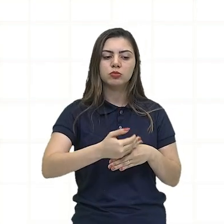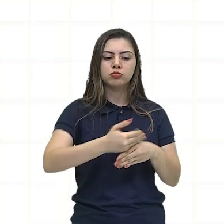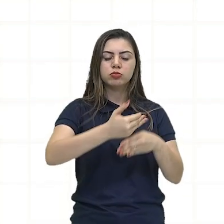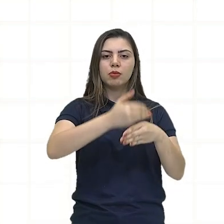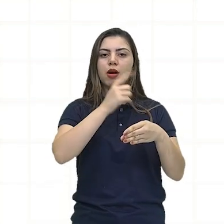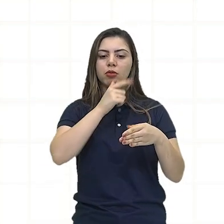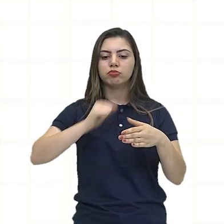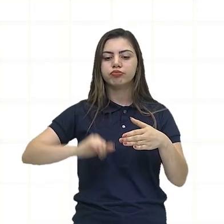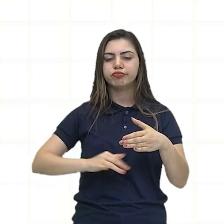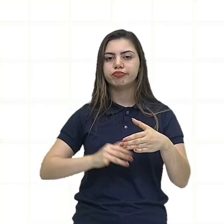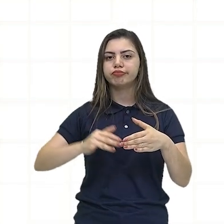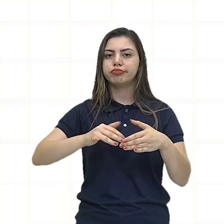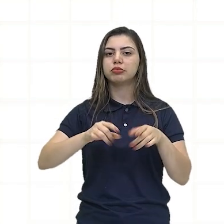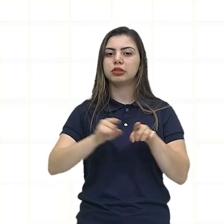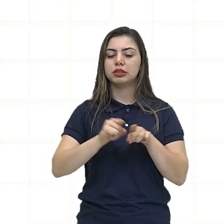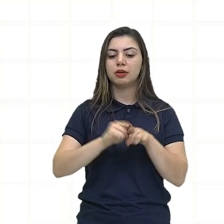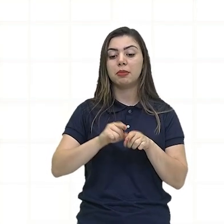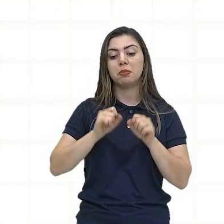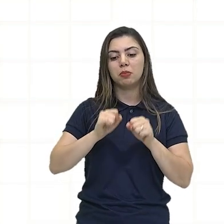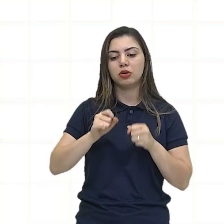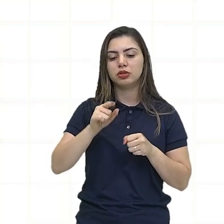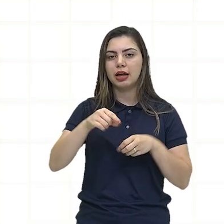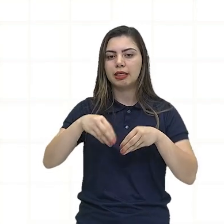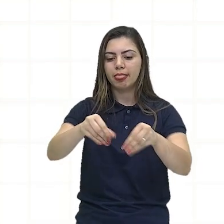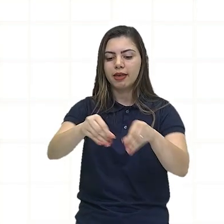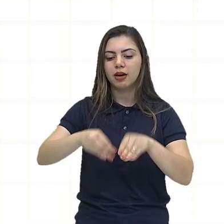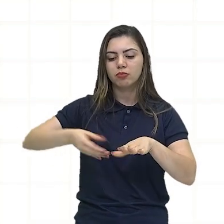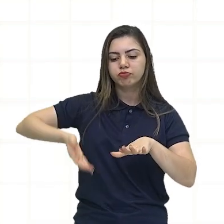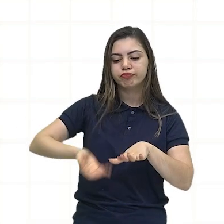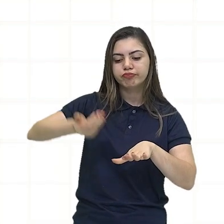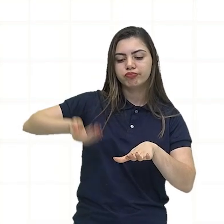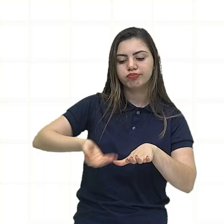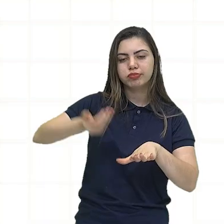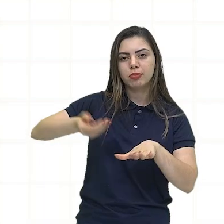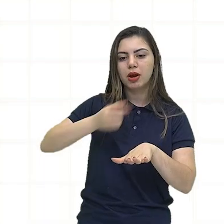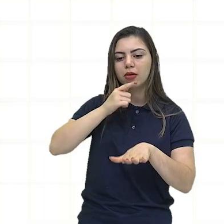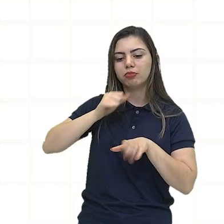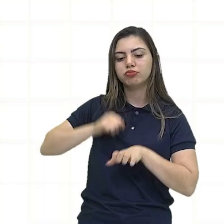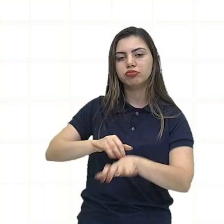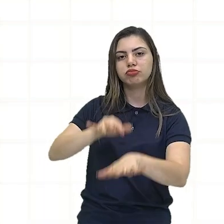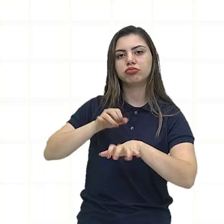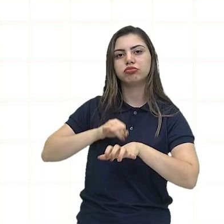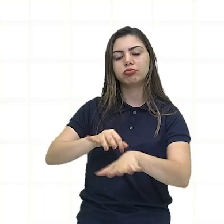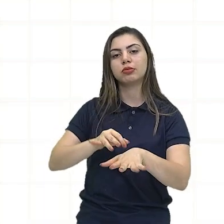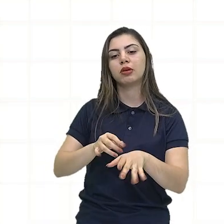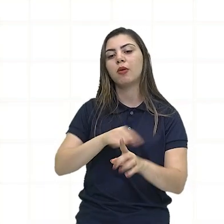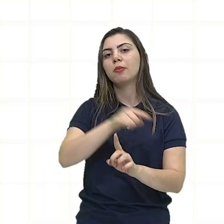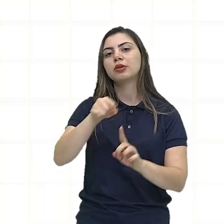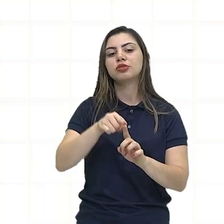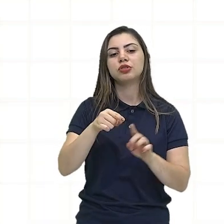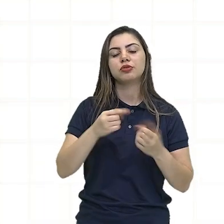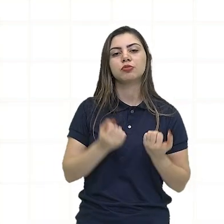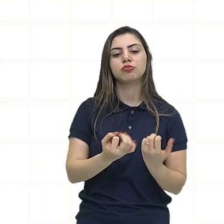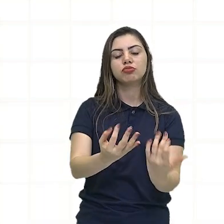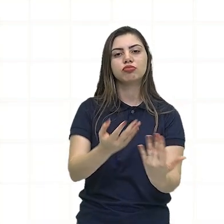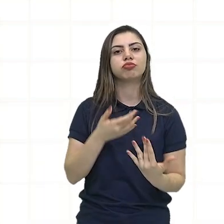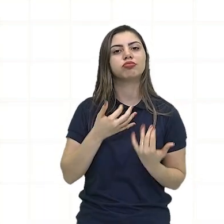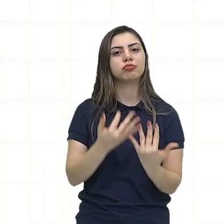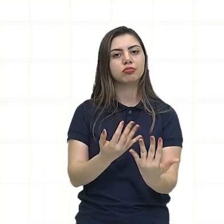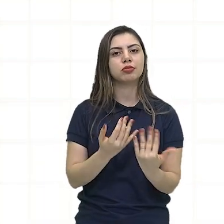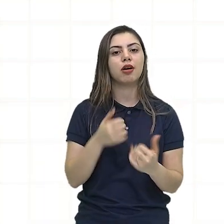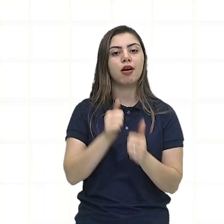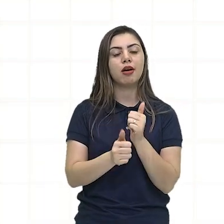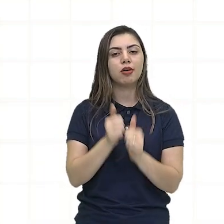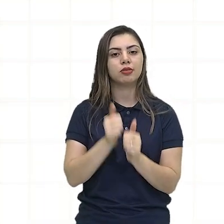de canais de irrigação para cultivar arroz. E ainda a gente pode citar o do Império Romano